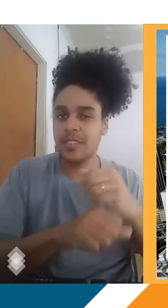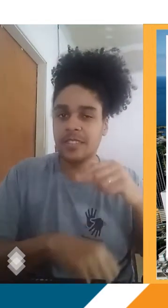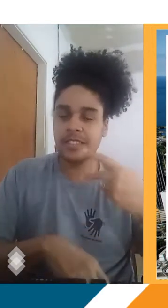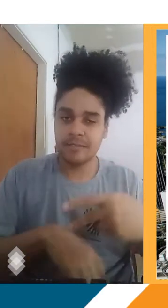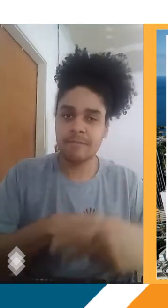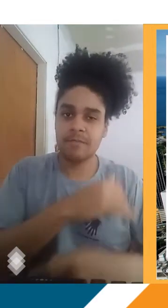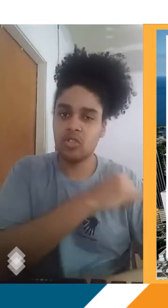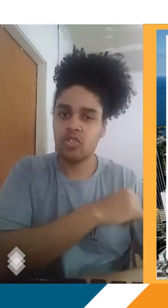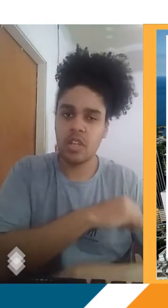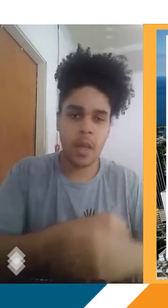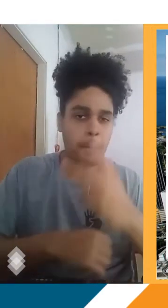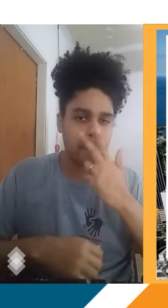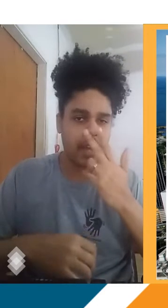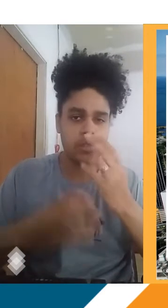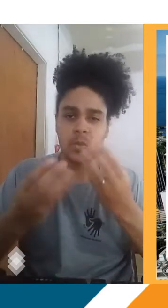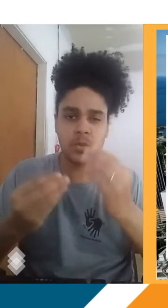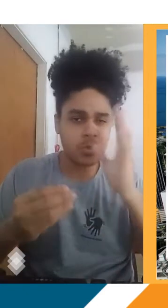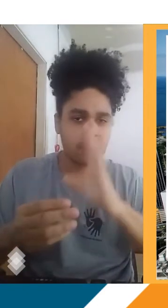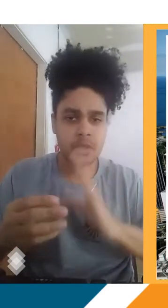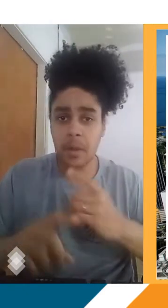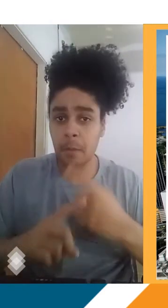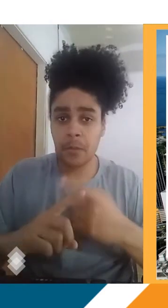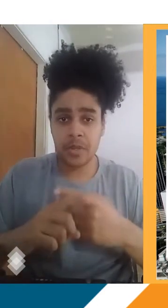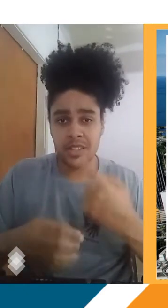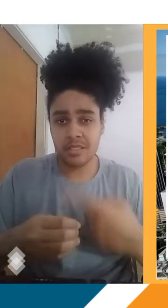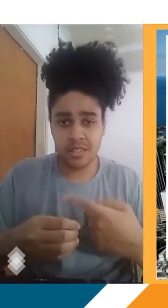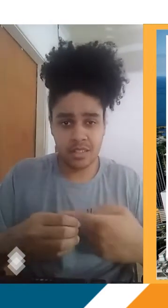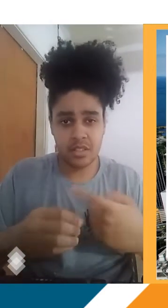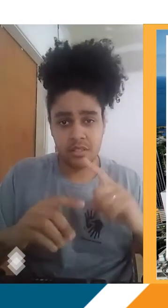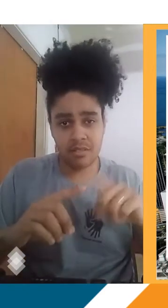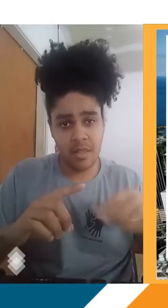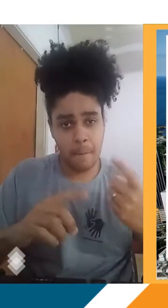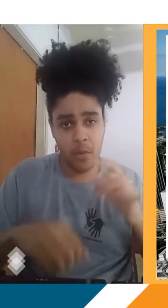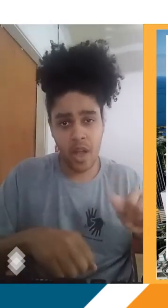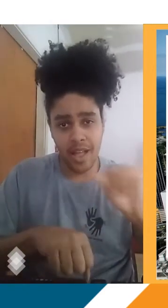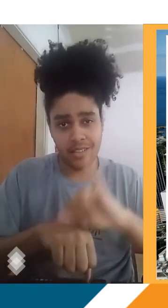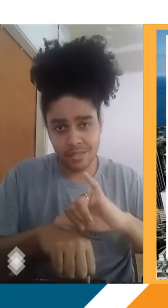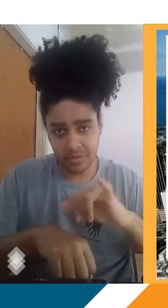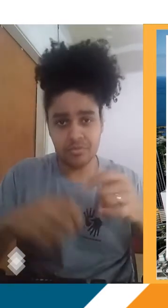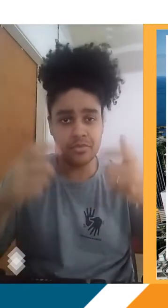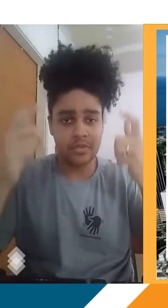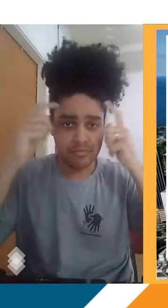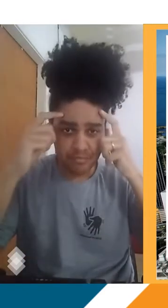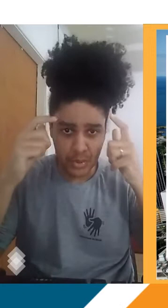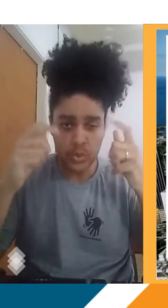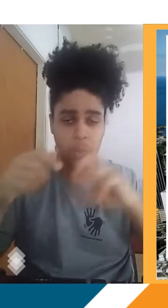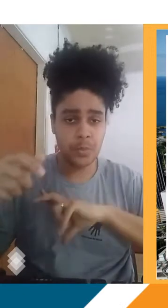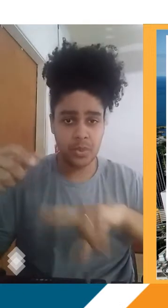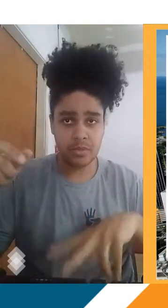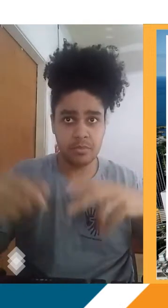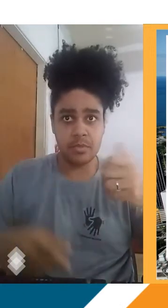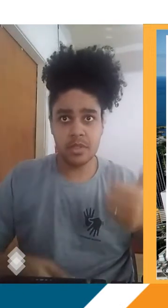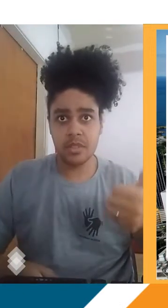com a historiografia do Brasil. Por que disso, André? Porque a cidade de Rio de Janeiro ela foi sucessivamente capital da colônia